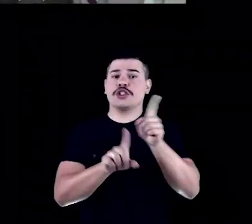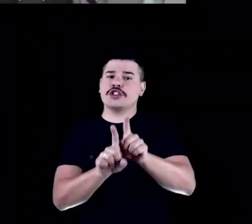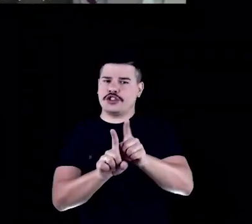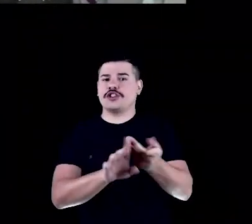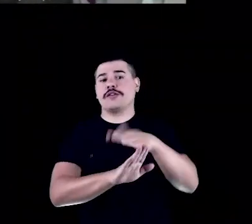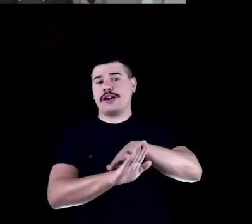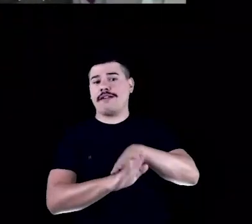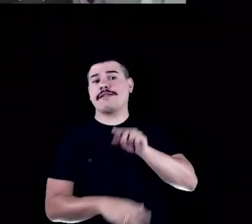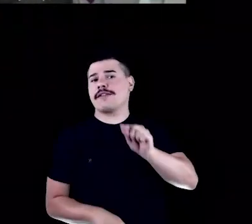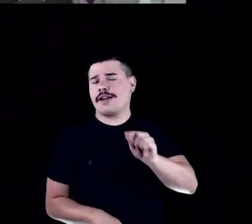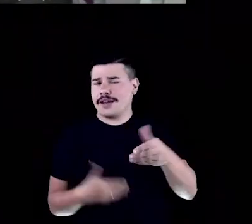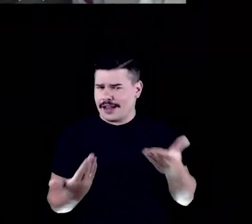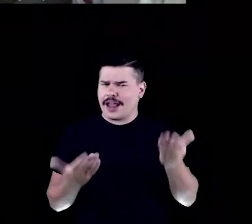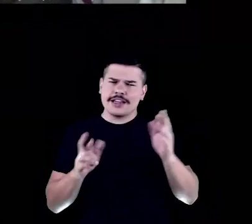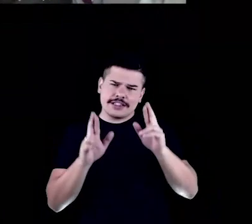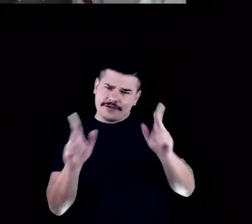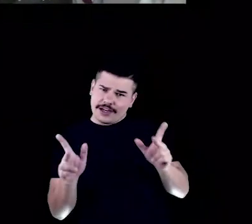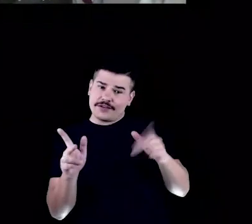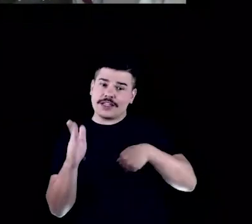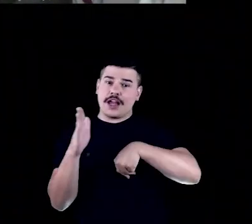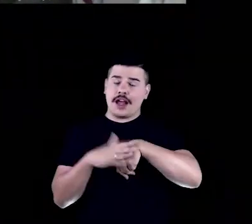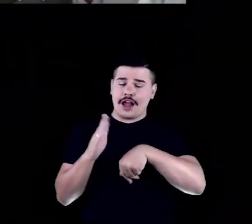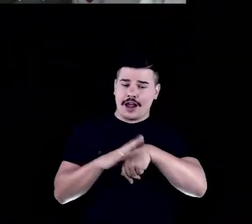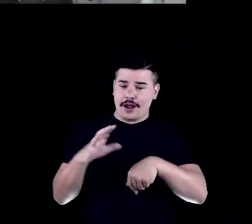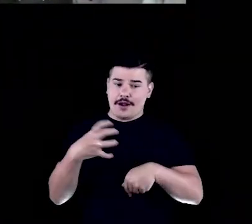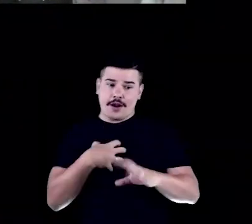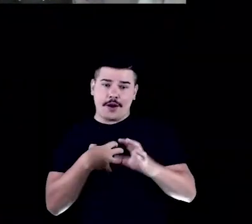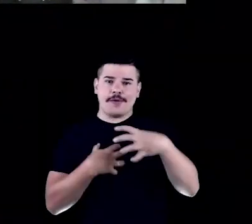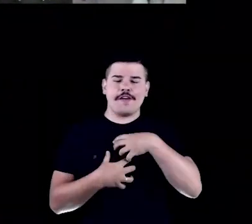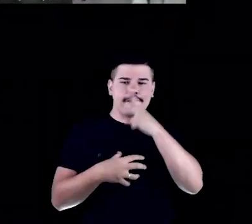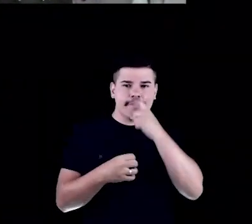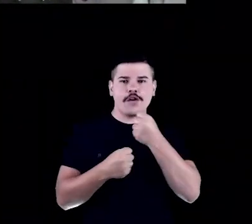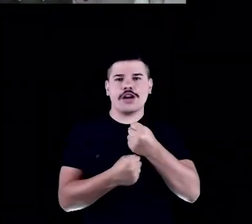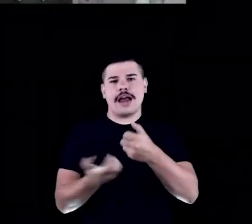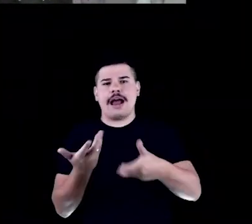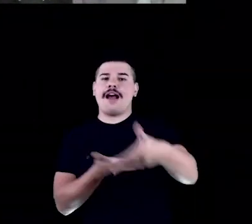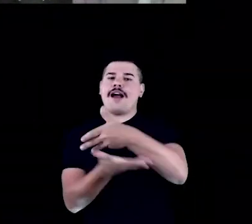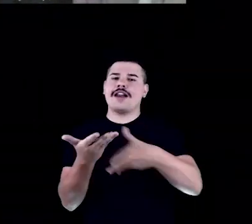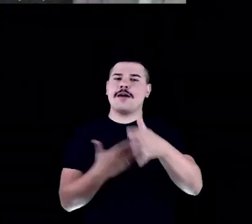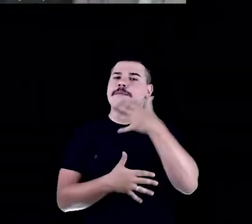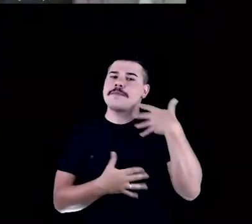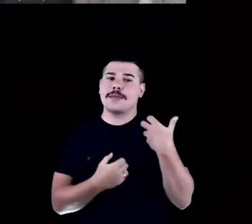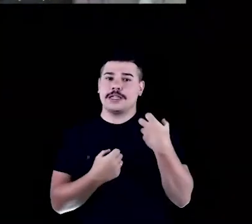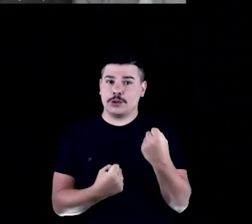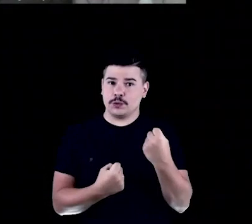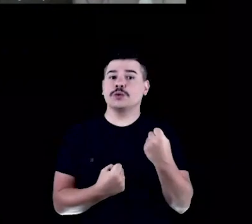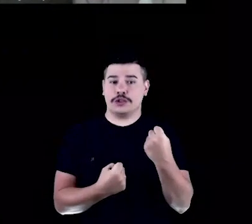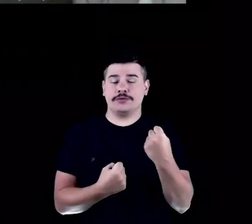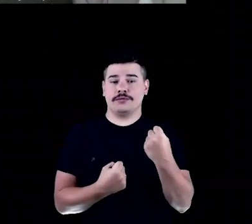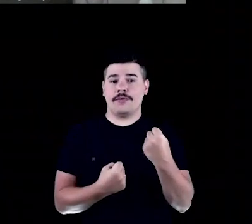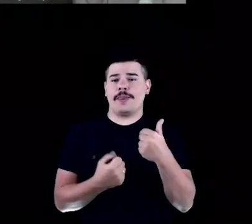essa subjetividade. É diferente se você se apropria desse pacto da branquitude para